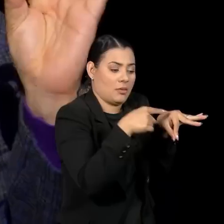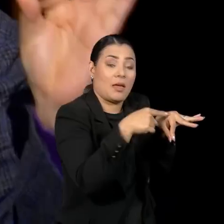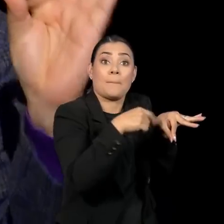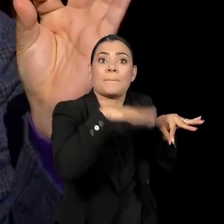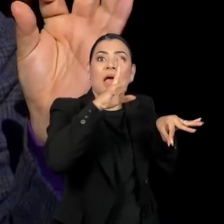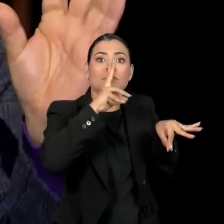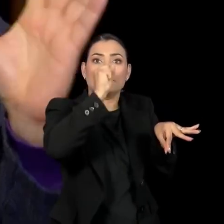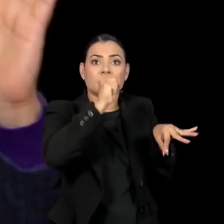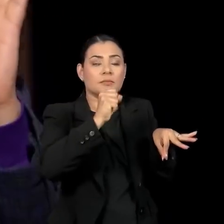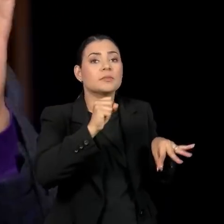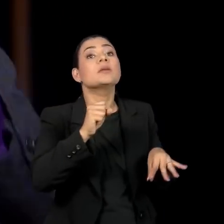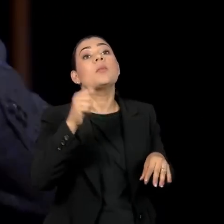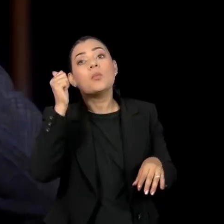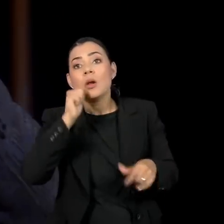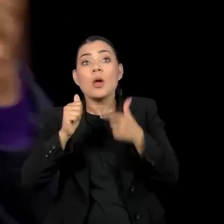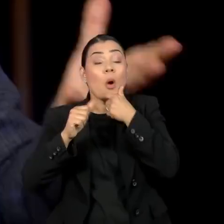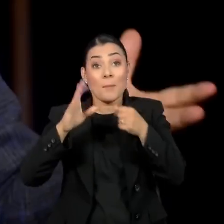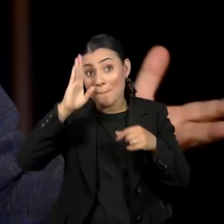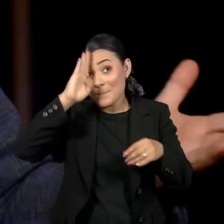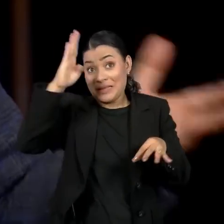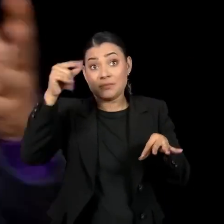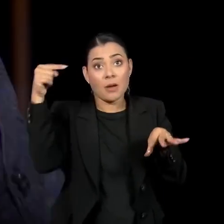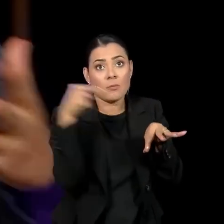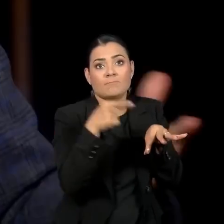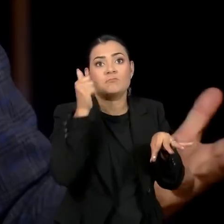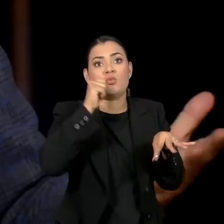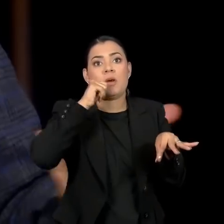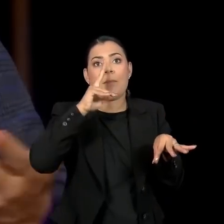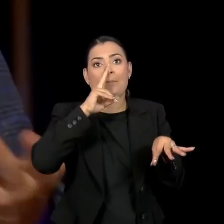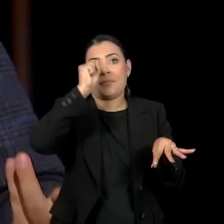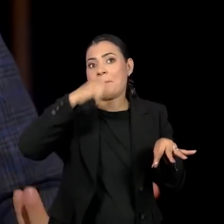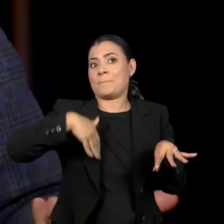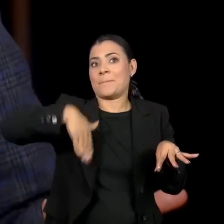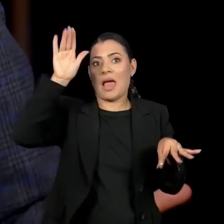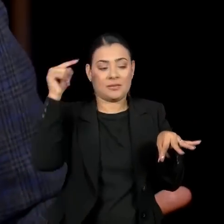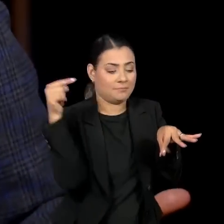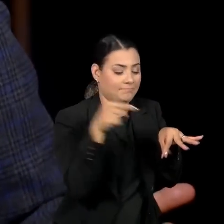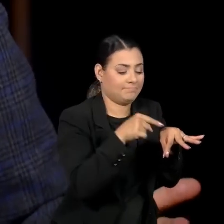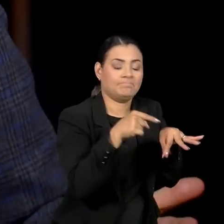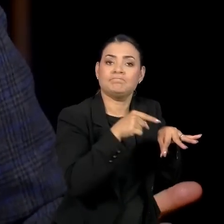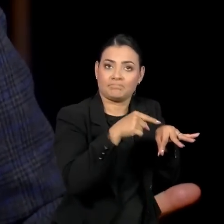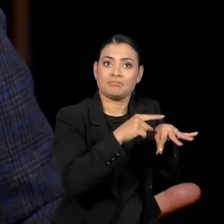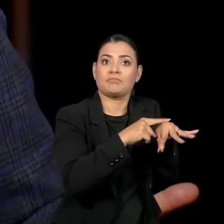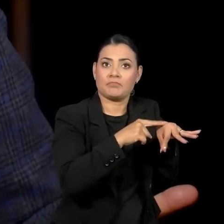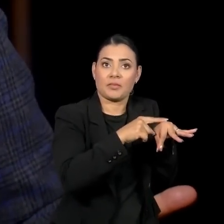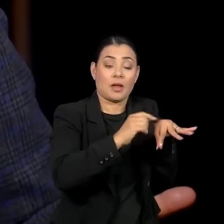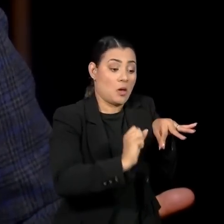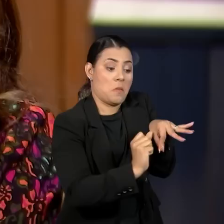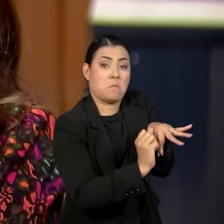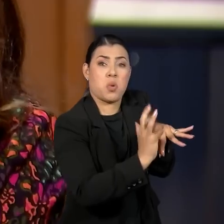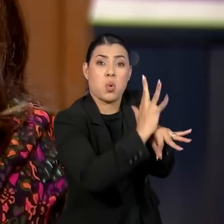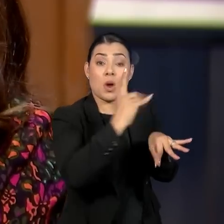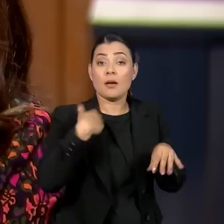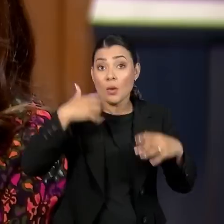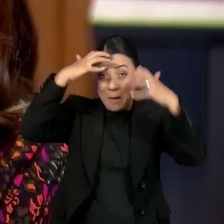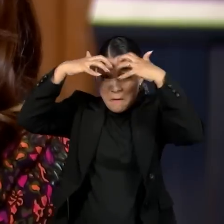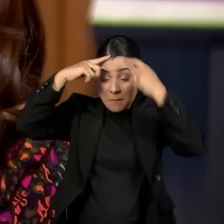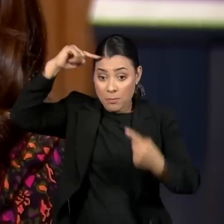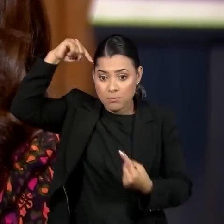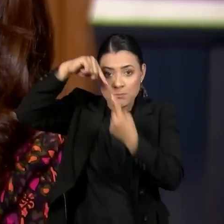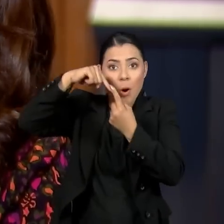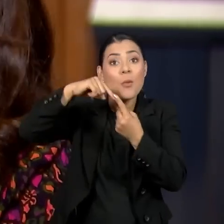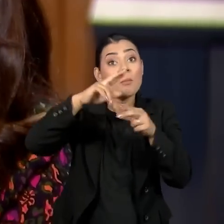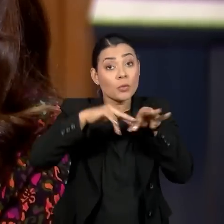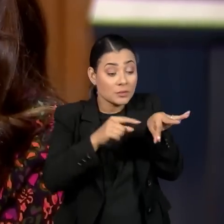tem mais concentração de informação. Exatamente. Que vai atingir o sistema nervoso. Exatamente. E aí, descendo ali